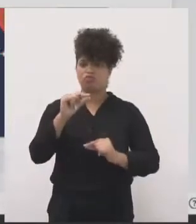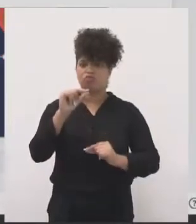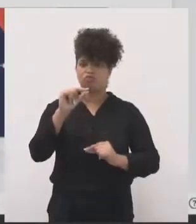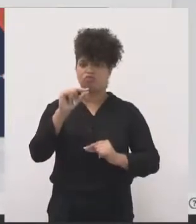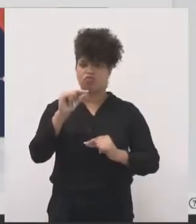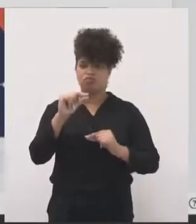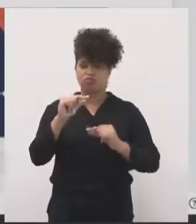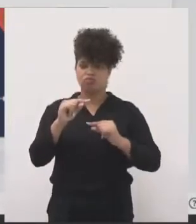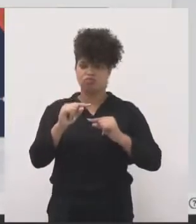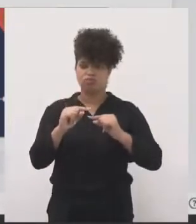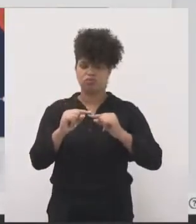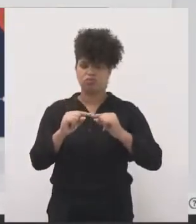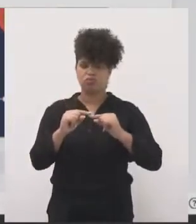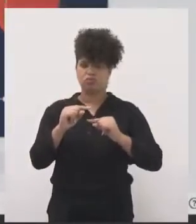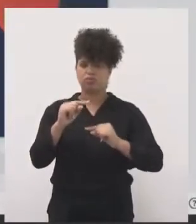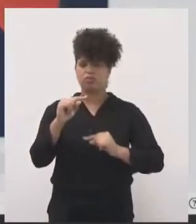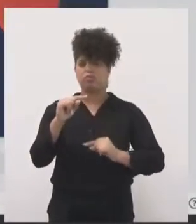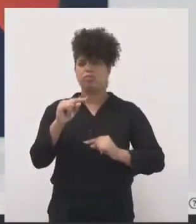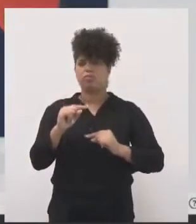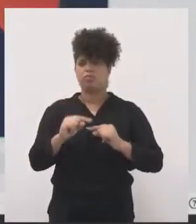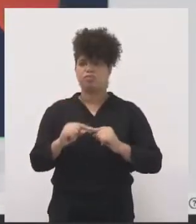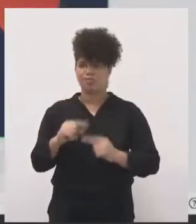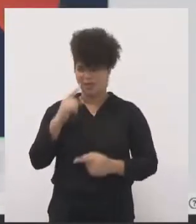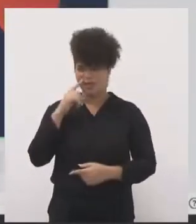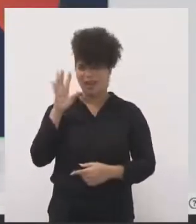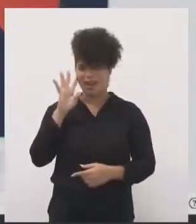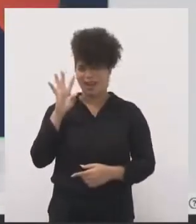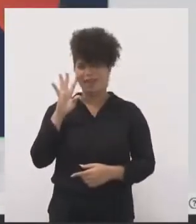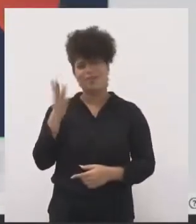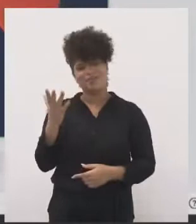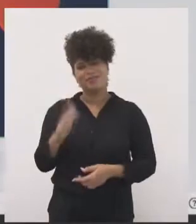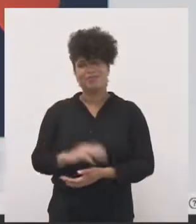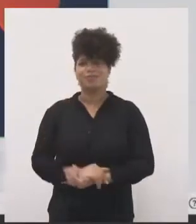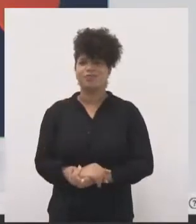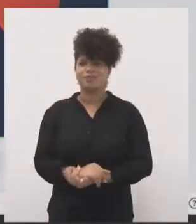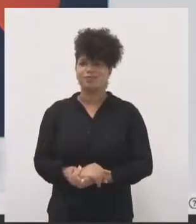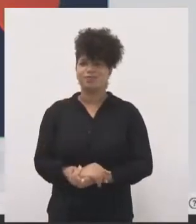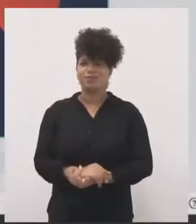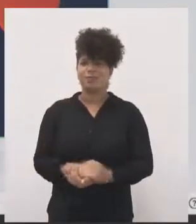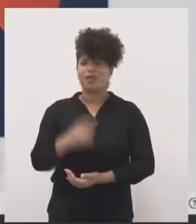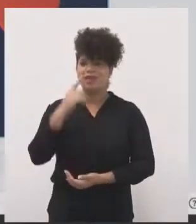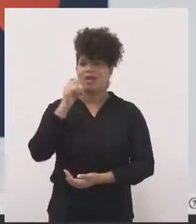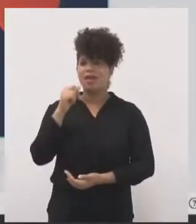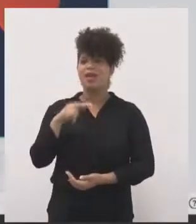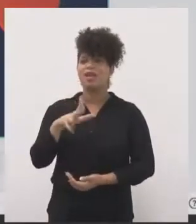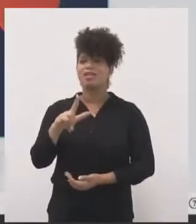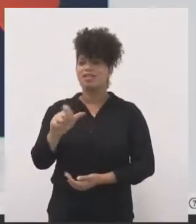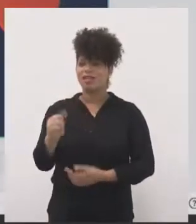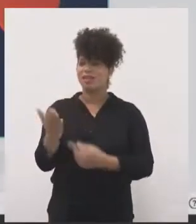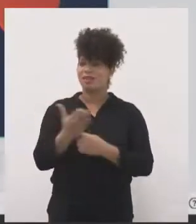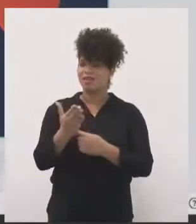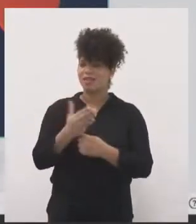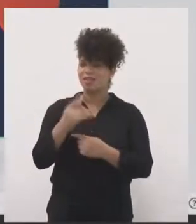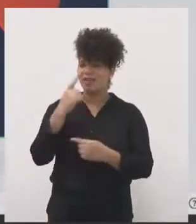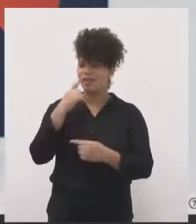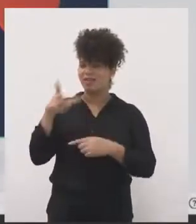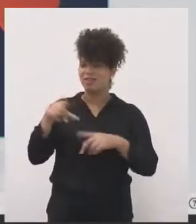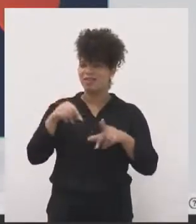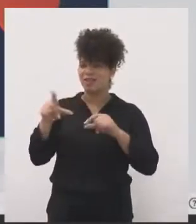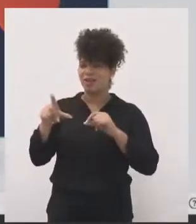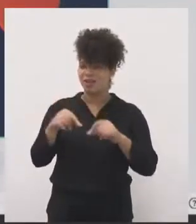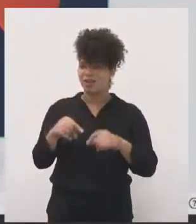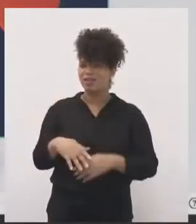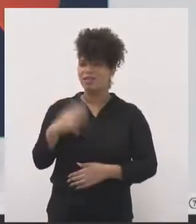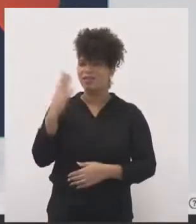juntinho ou bem espaçado. Viu que legal? Já tô vendo a Ângela me ajudando, colocando a maçãzinha. Obrigada, tá